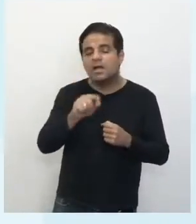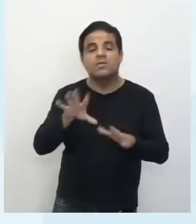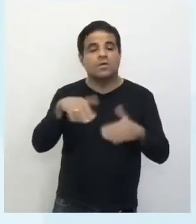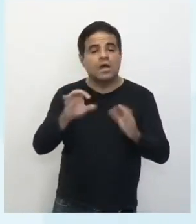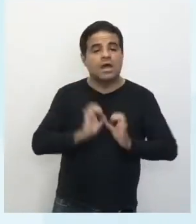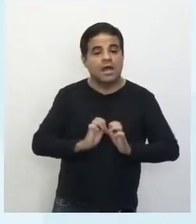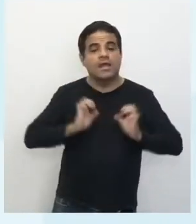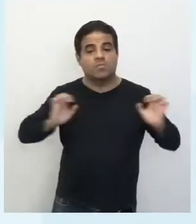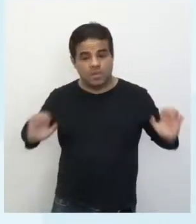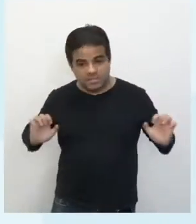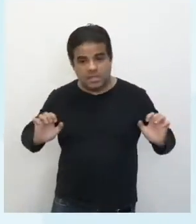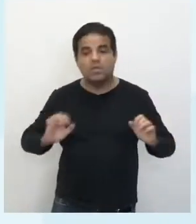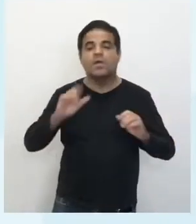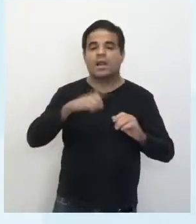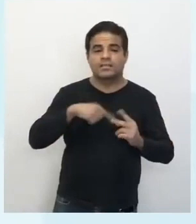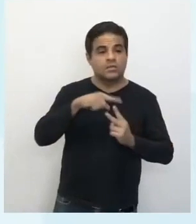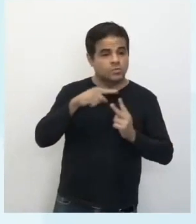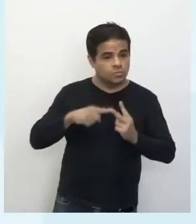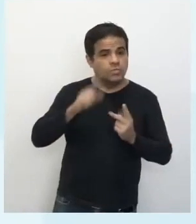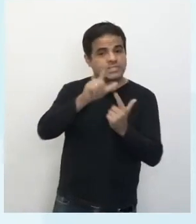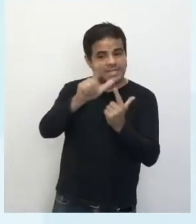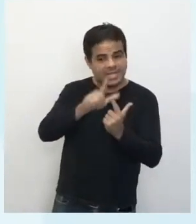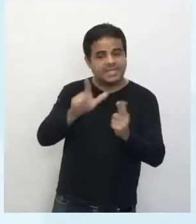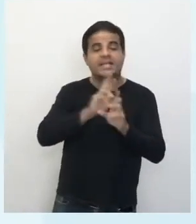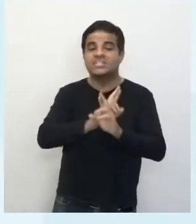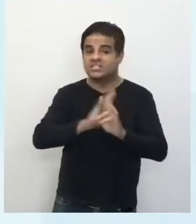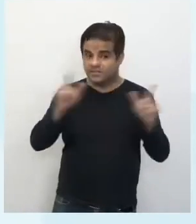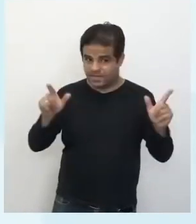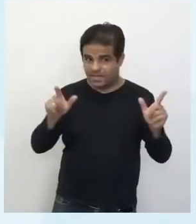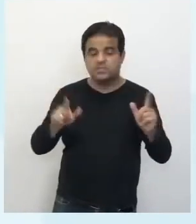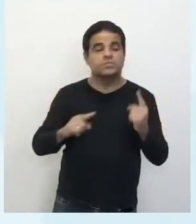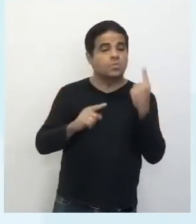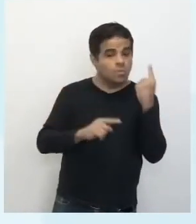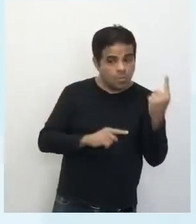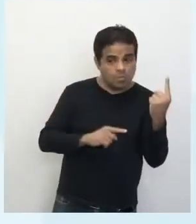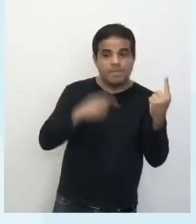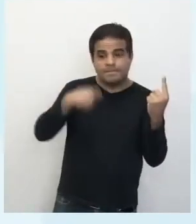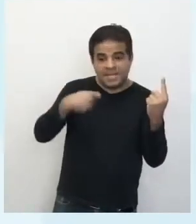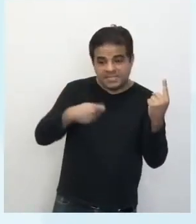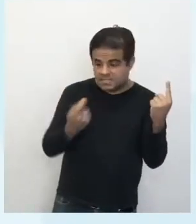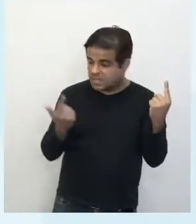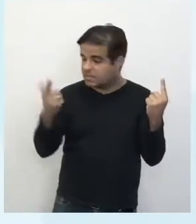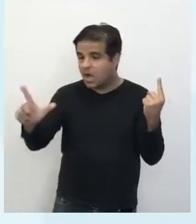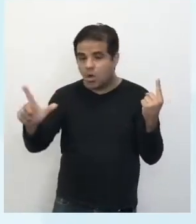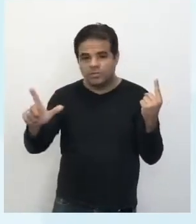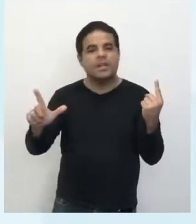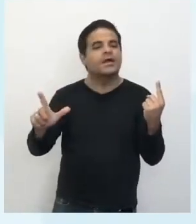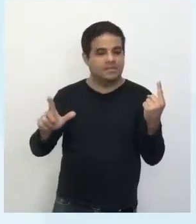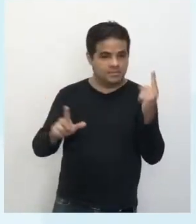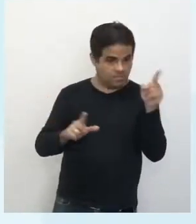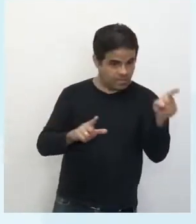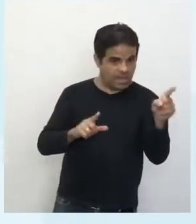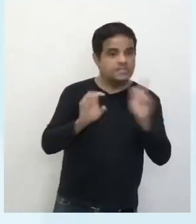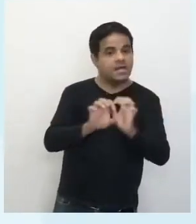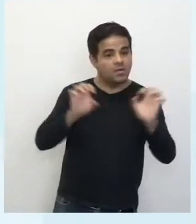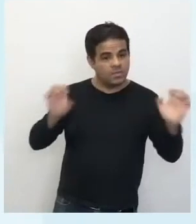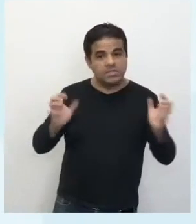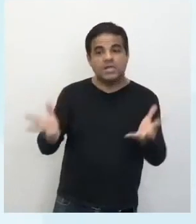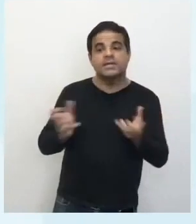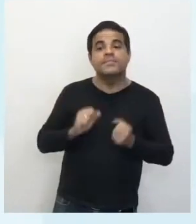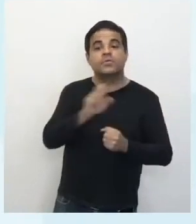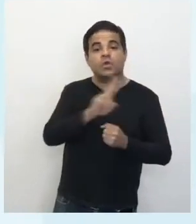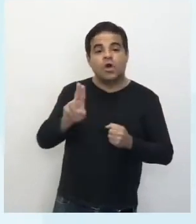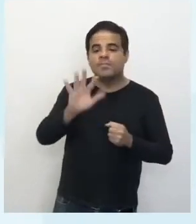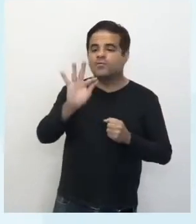a equação ela tem duas letras diferentes, uma depende da outra. E, portanto, esta equação recebe o nome